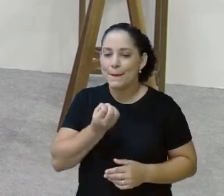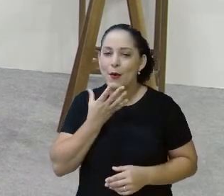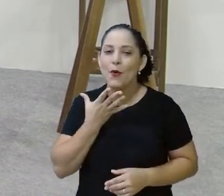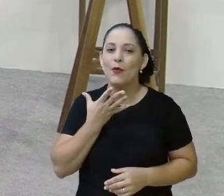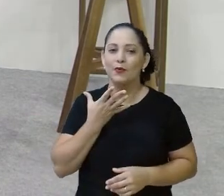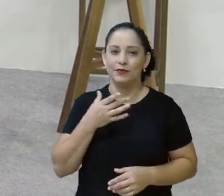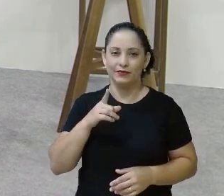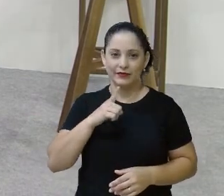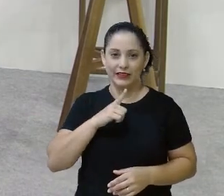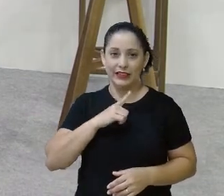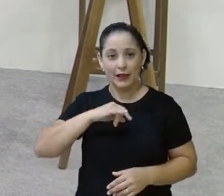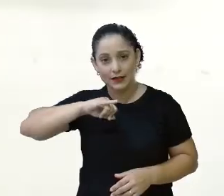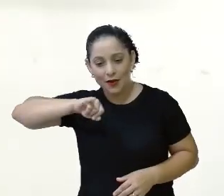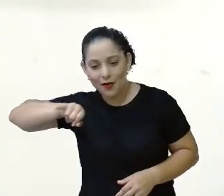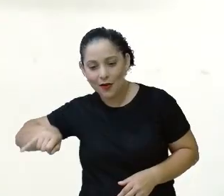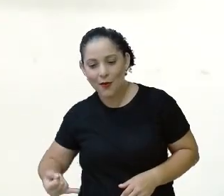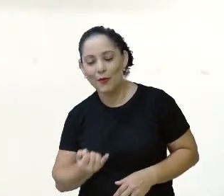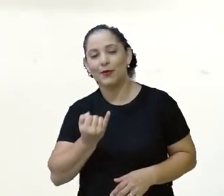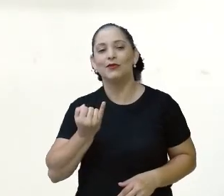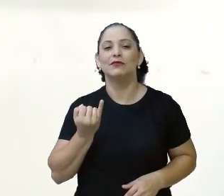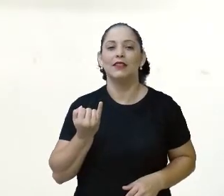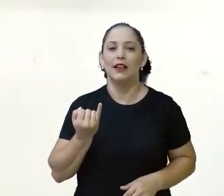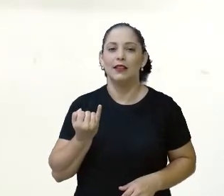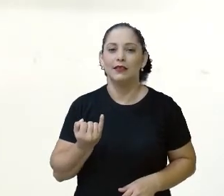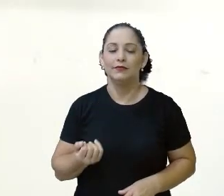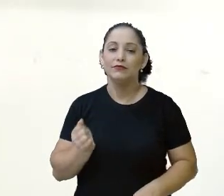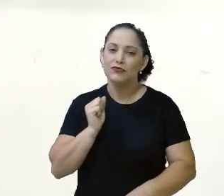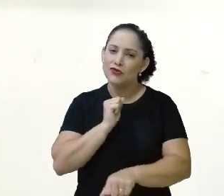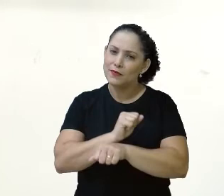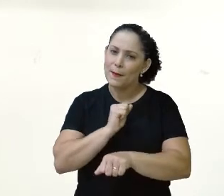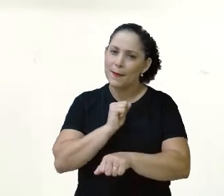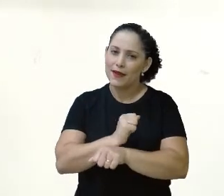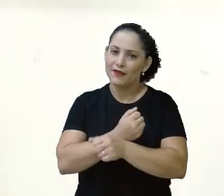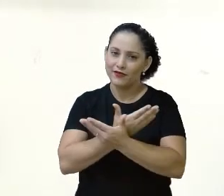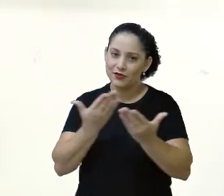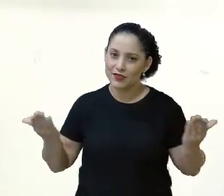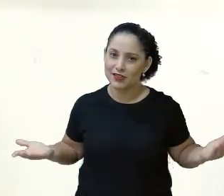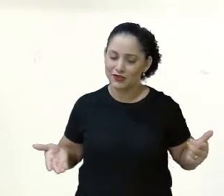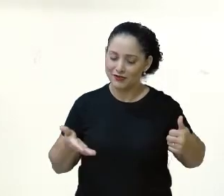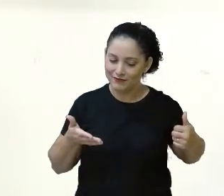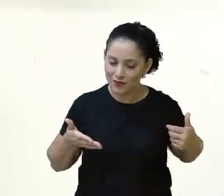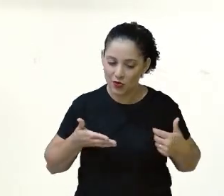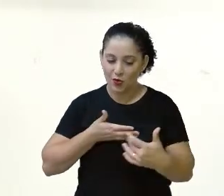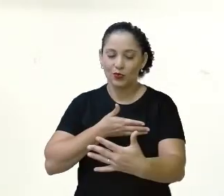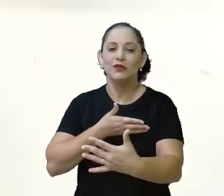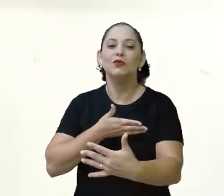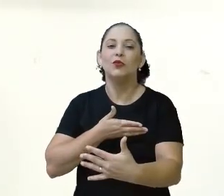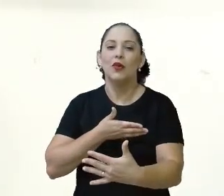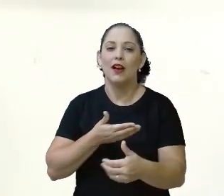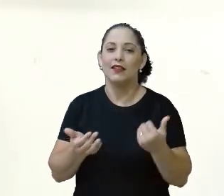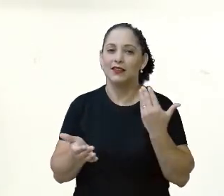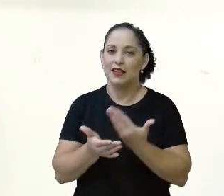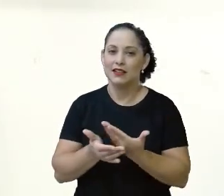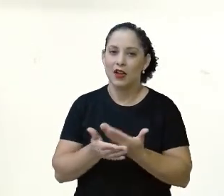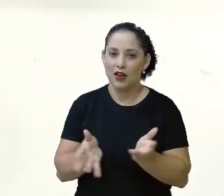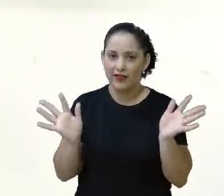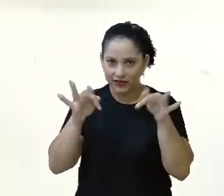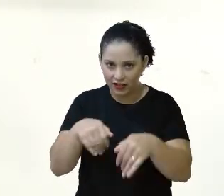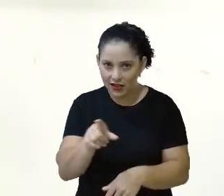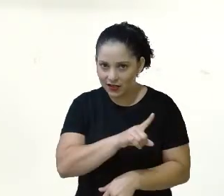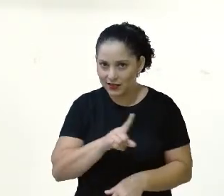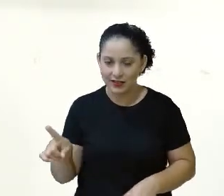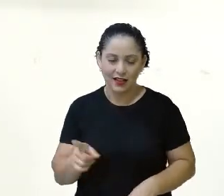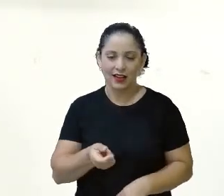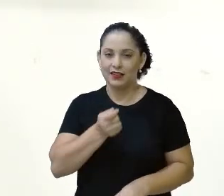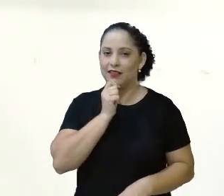gente tem esta oportunidade, e eu espero que vocês continuem aí conosco nas nossas aulas. A aula não acabou ainda.